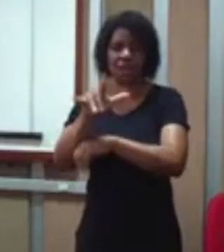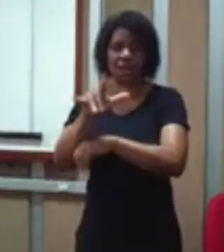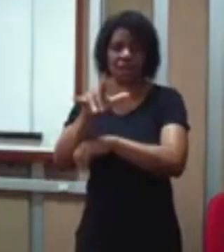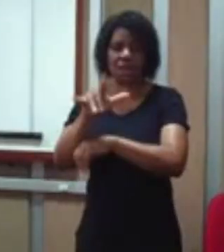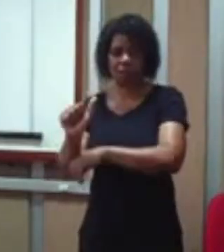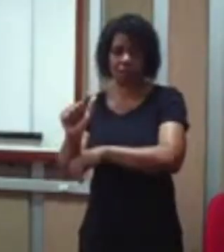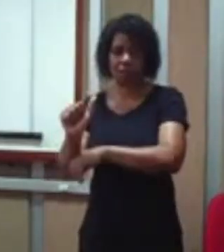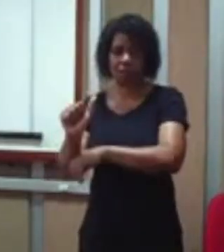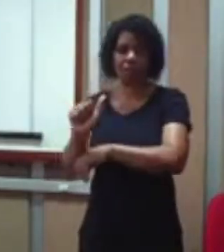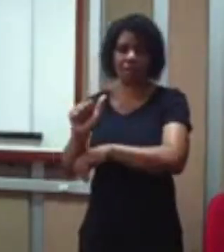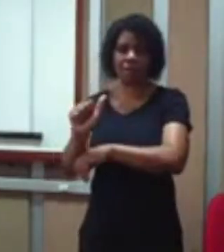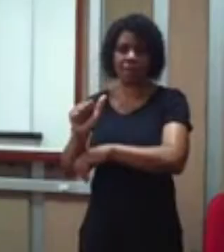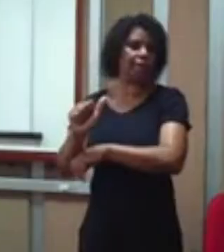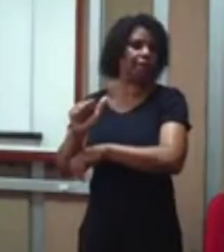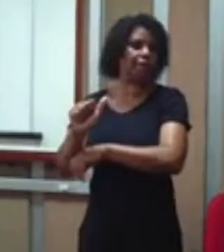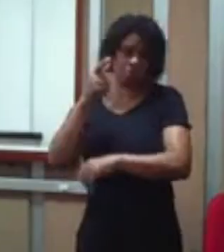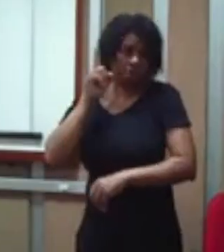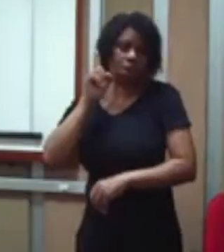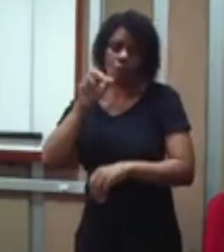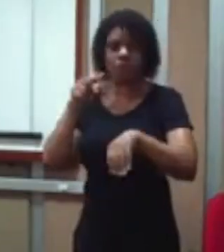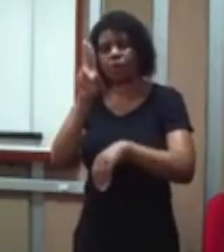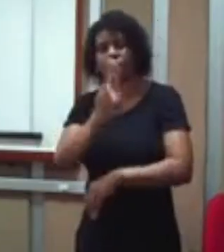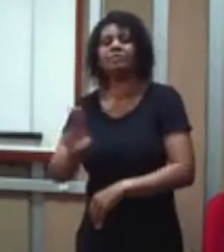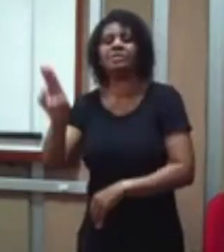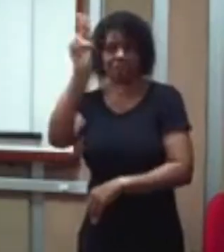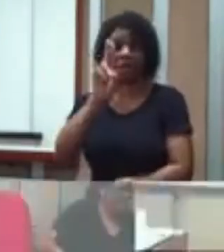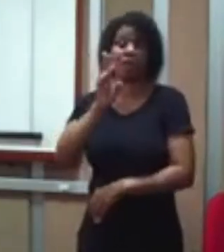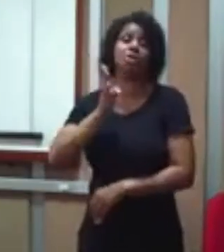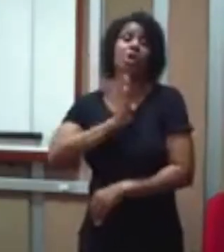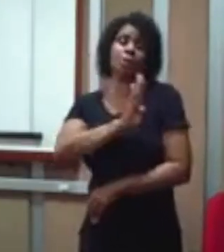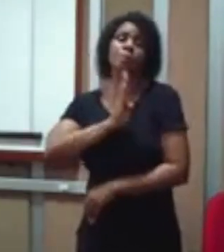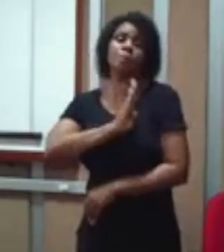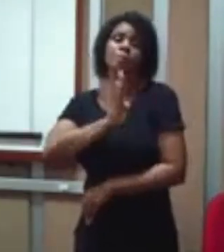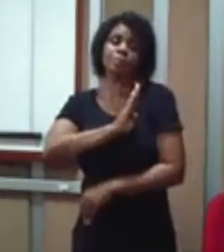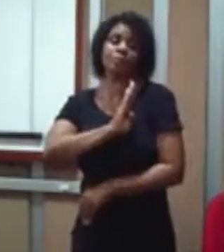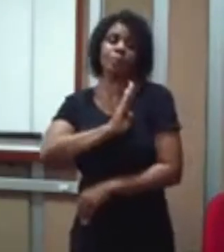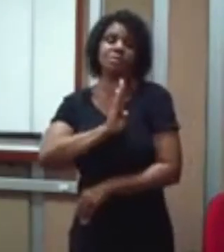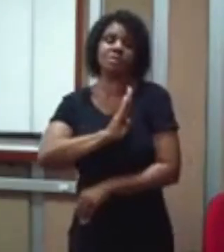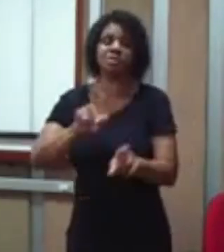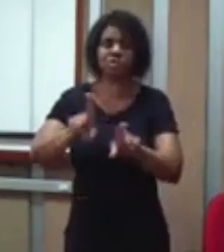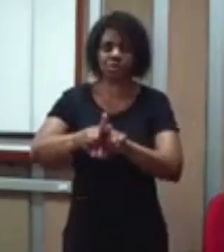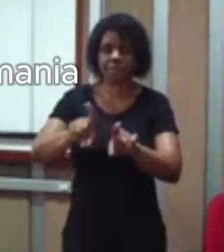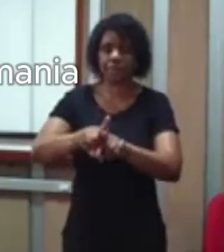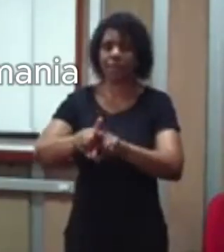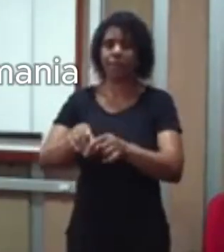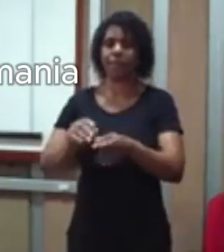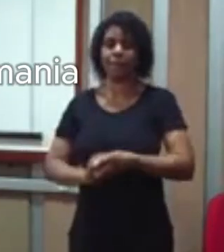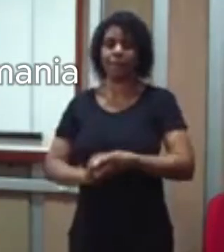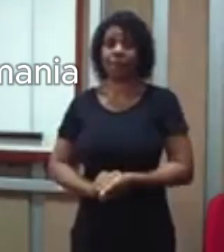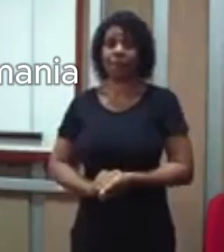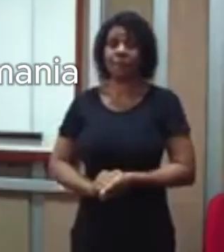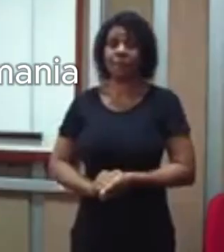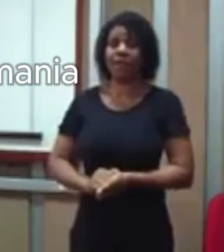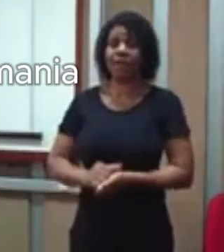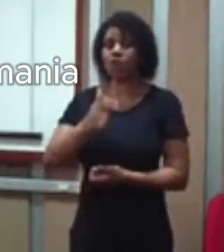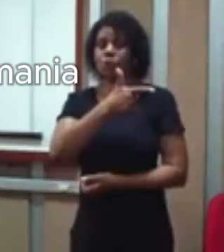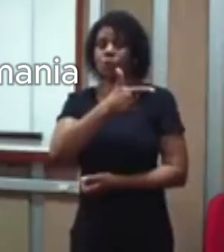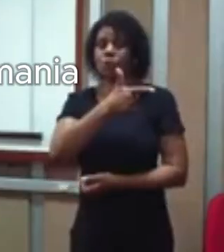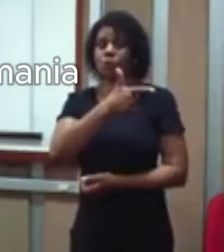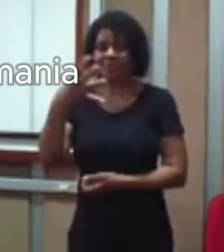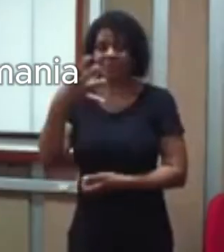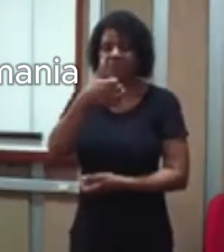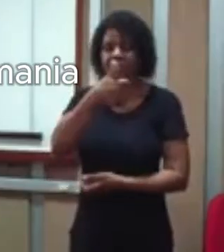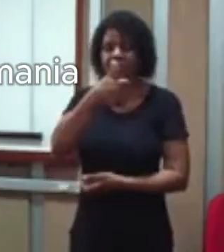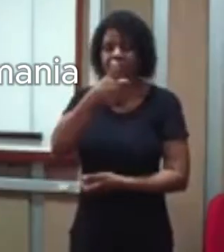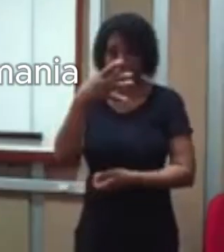de Erlangen, Nuremberg, na Alemanha, como bolsista da Fundação Alexander von Humboldt. Entre 2013 e 2014,